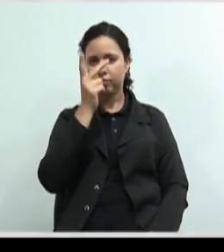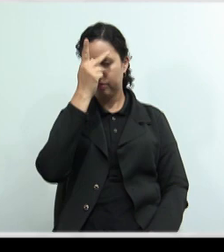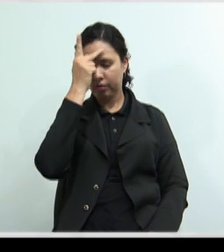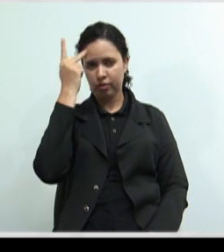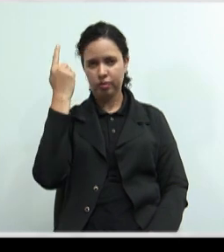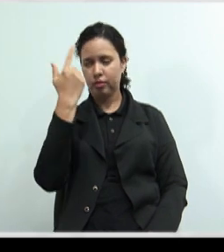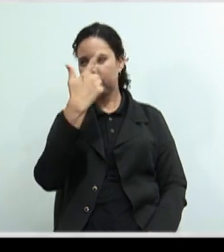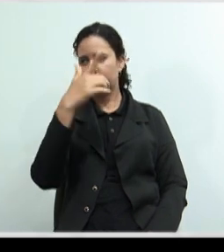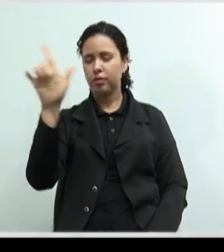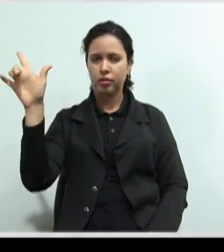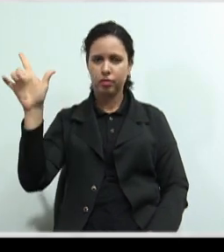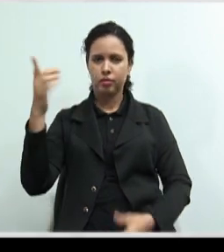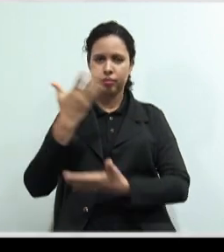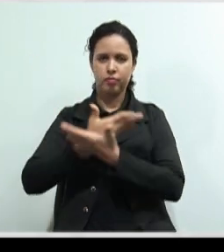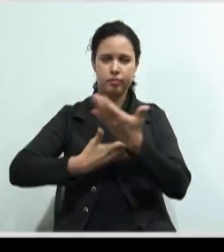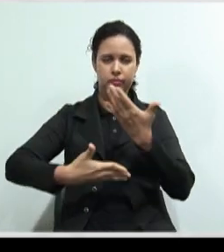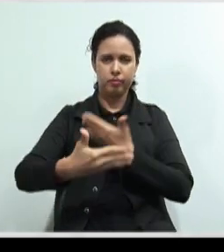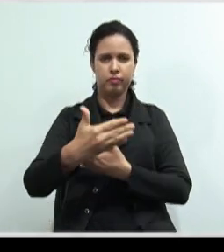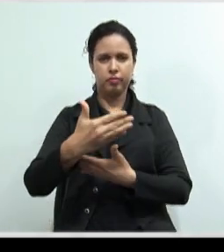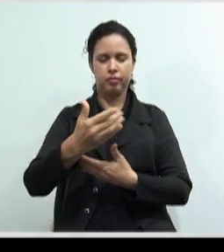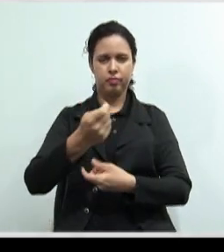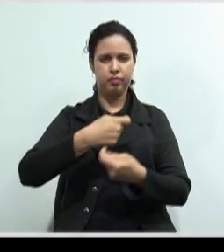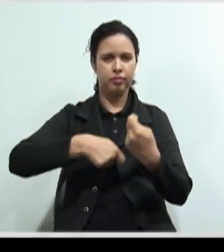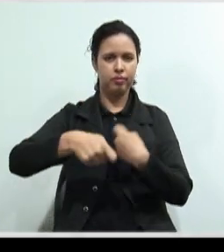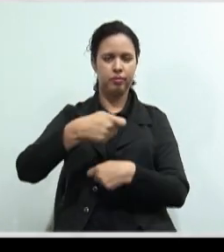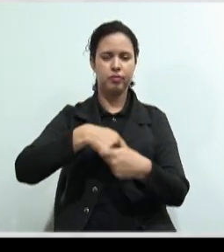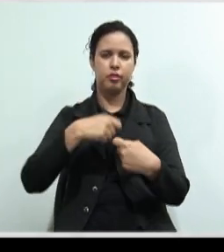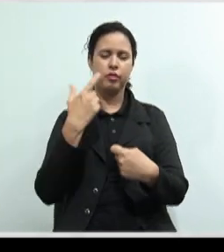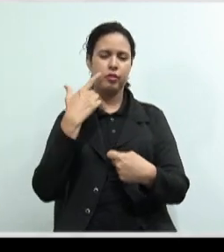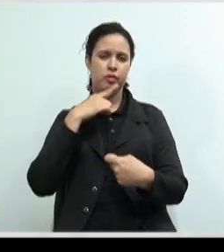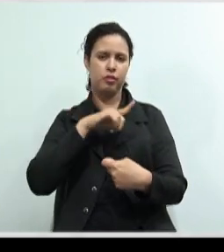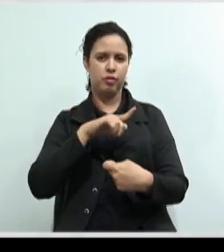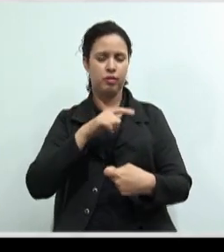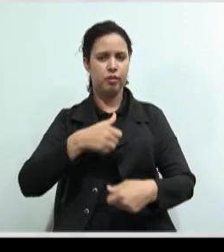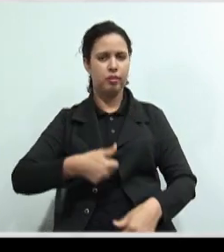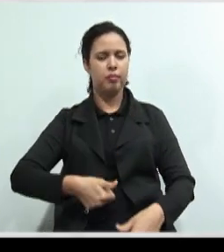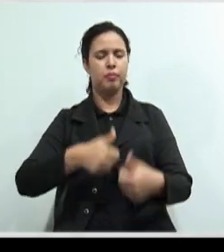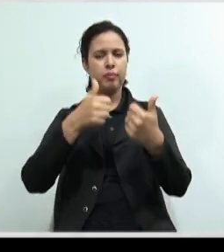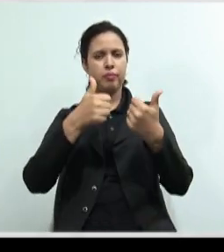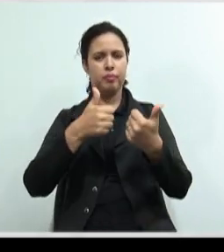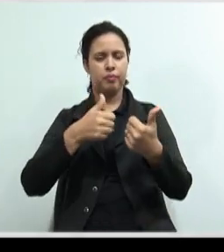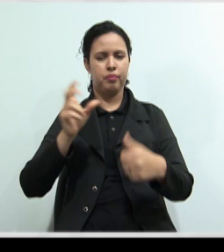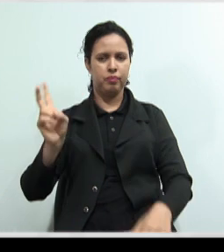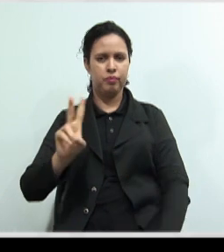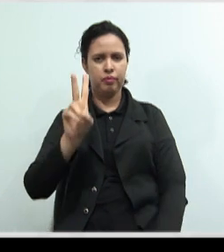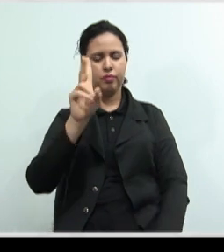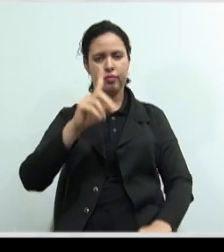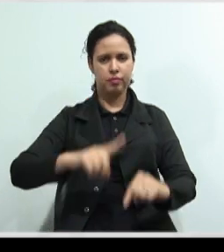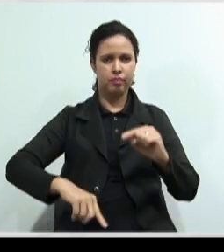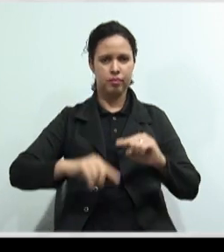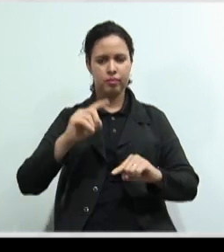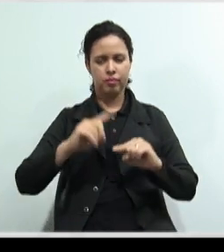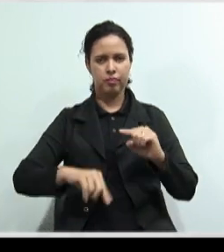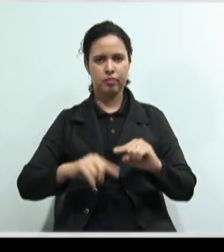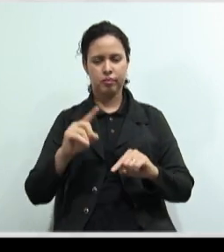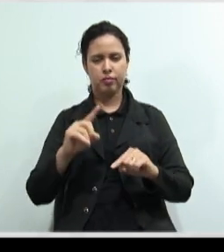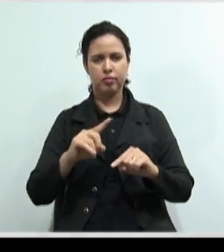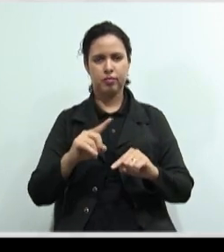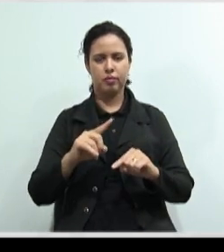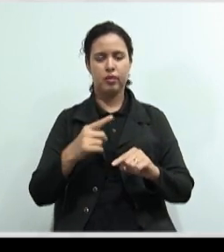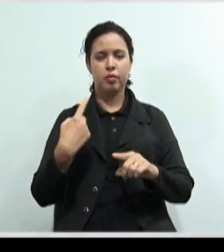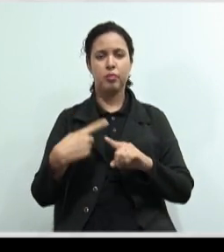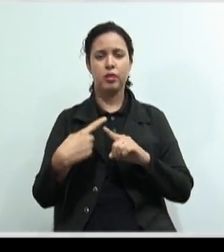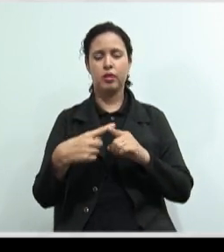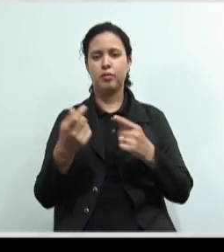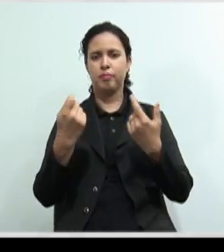atravessadores nessa relação comercial, conseguem obter melhores preços pelos seus produtos, pois não têm que